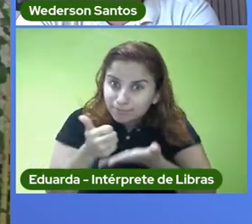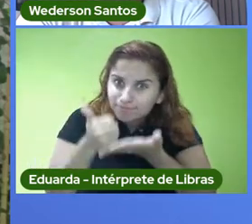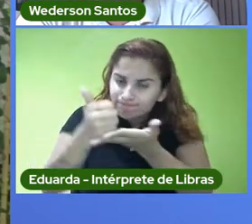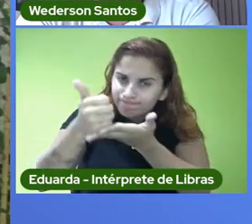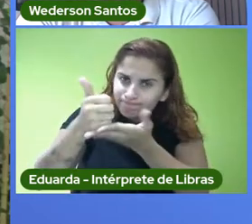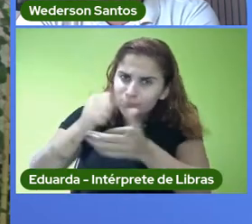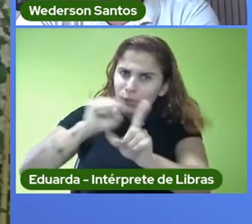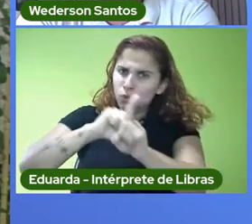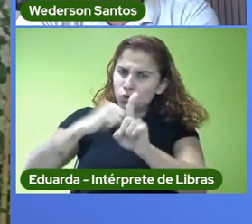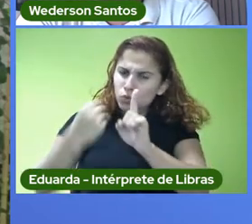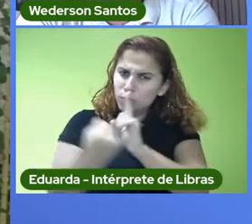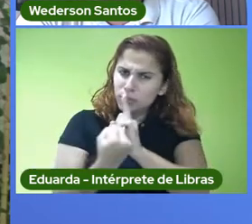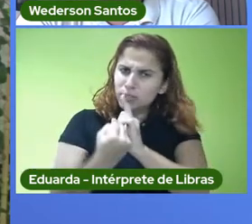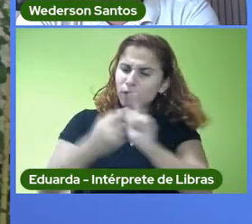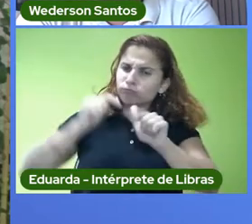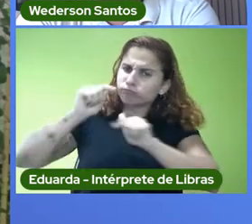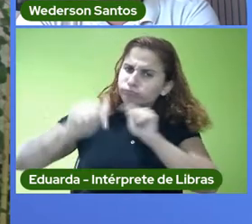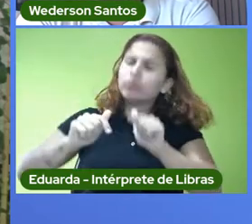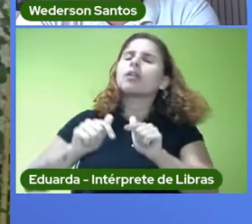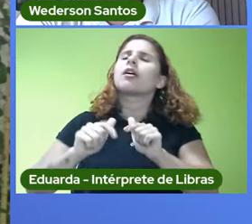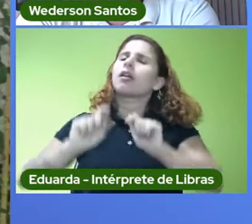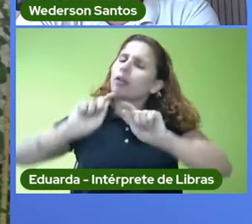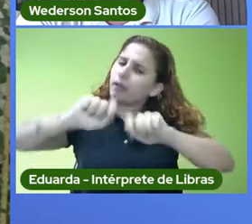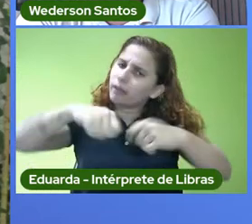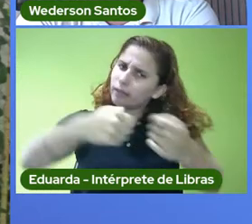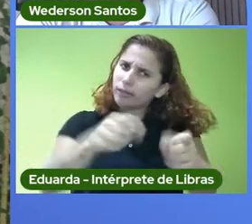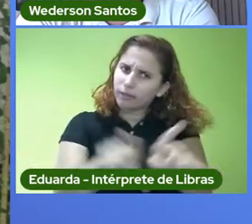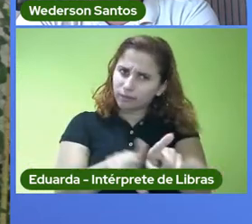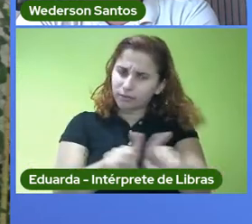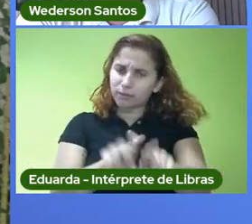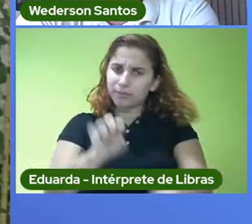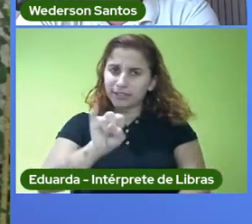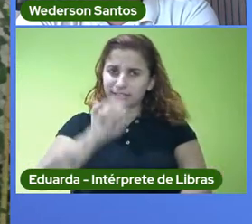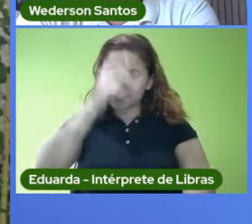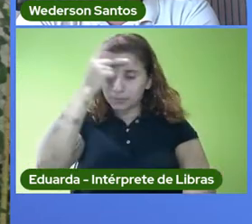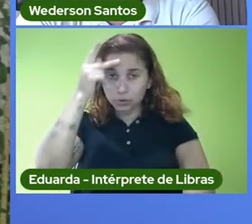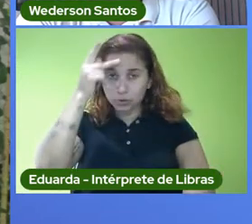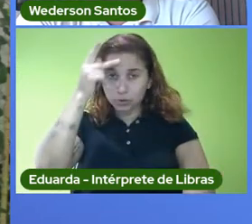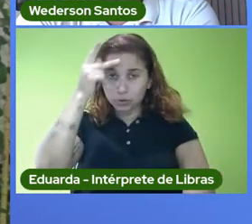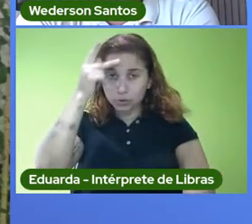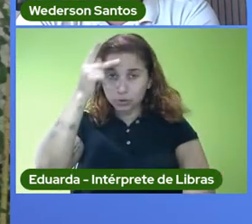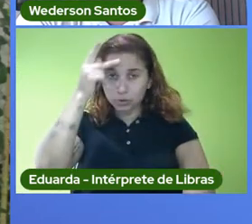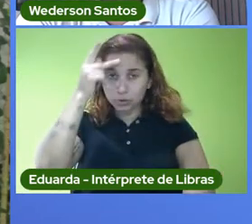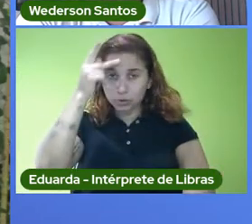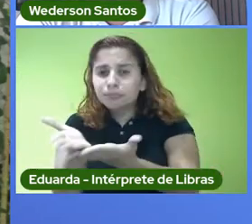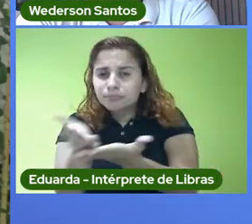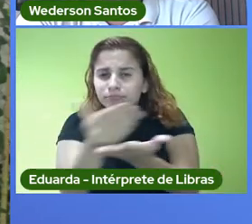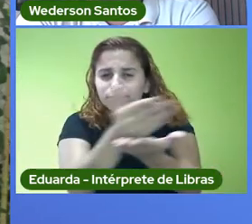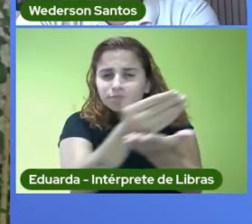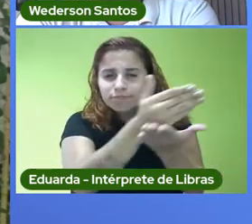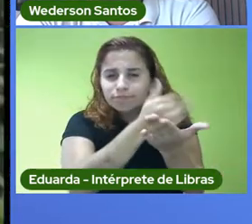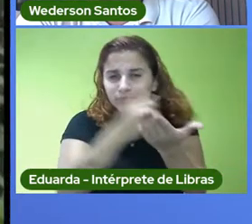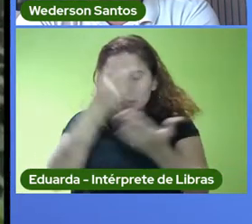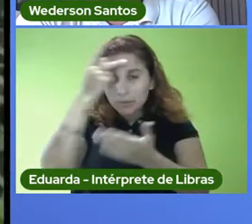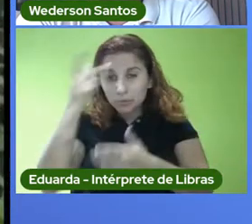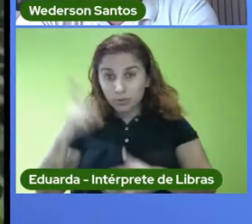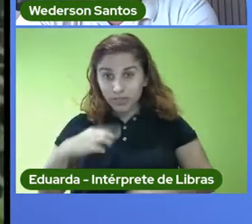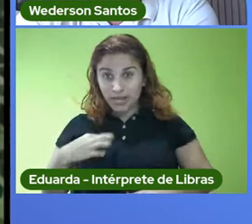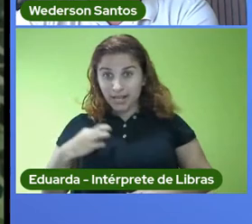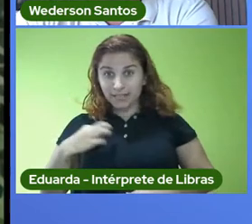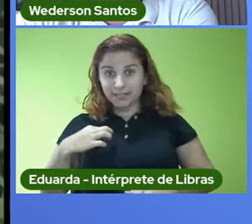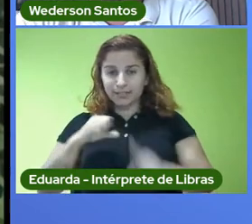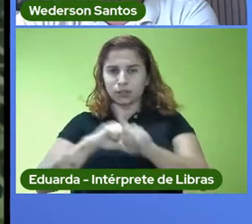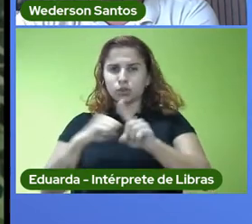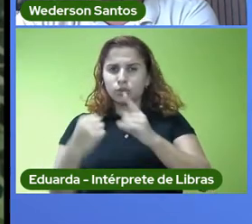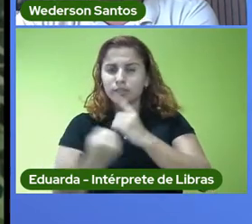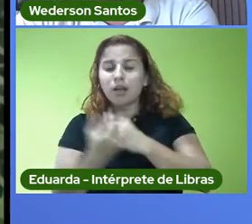os usuários, o perfil dos usuários da política de assistência, eles são trabalhadores, todos são trabalhadores, né? E até